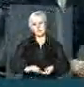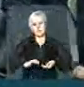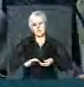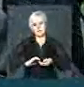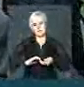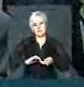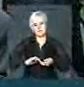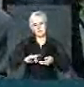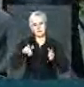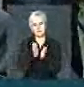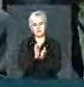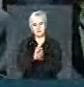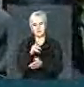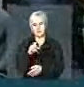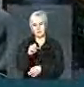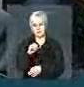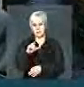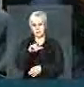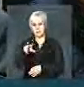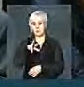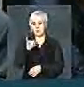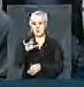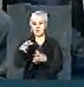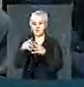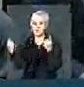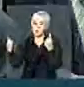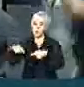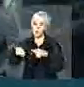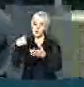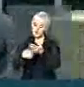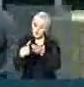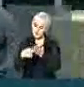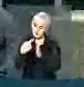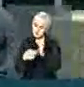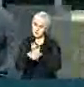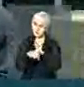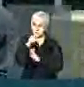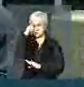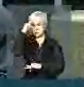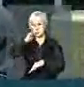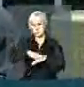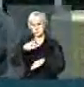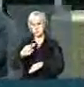Nacional. O Partido Socialismo e Liberdade será oposição programática e ideológica.